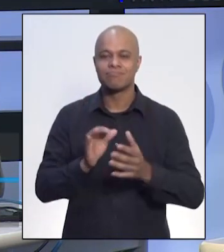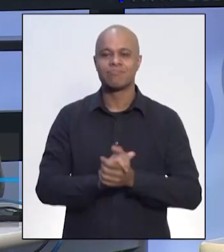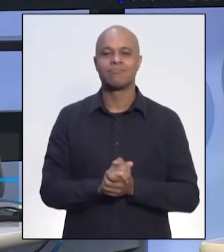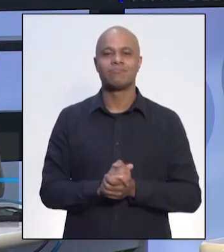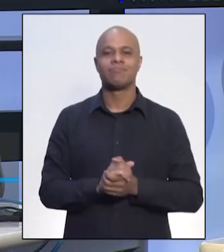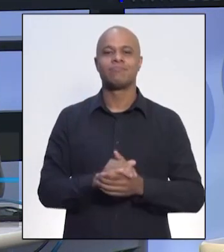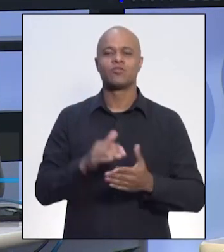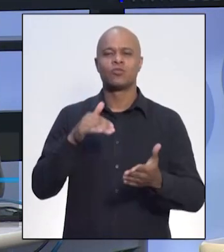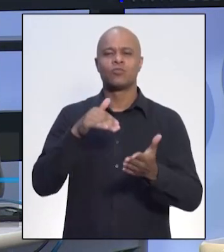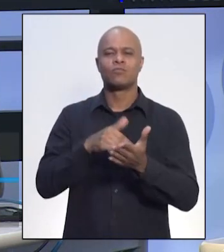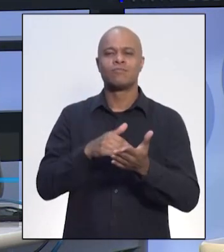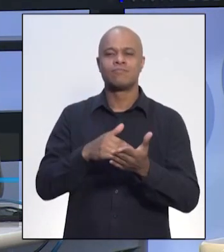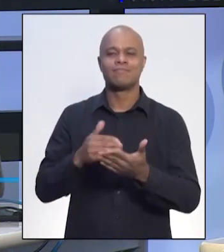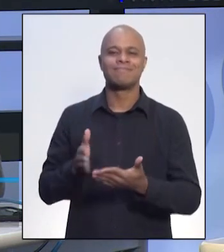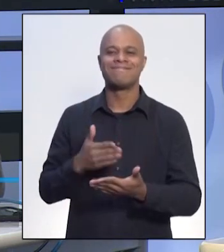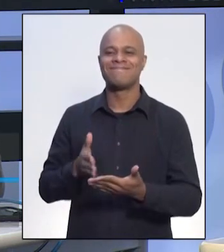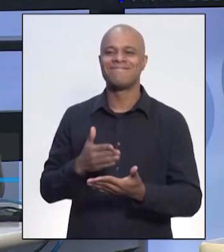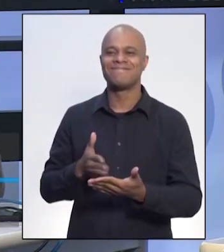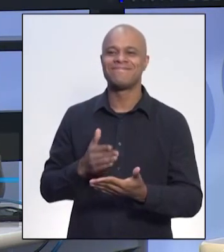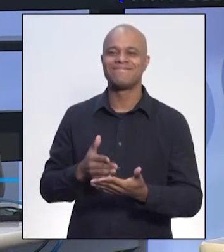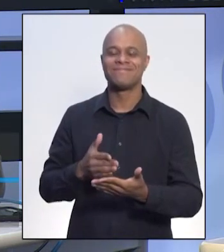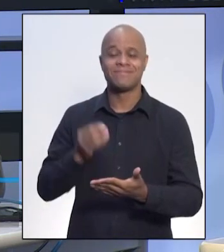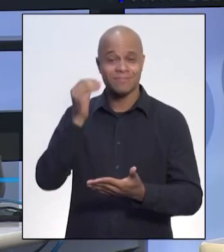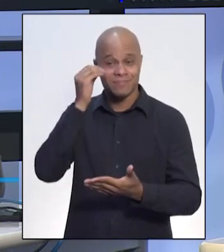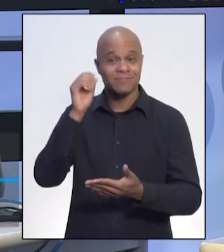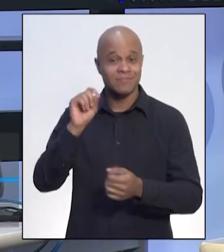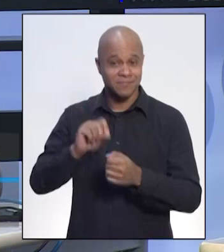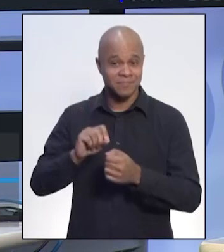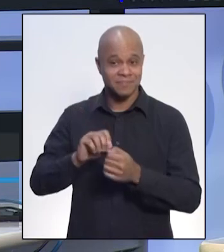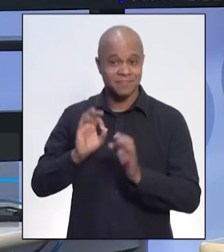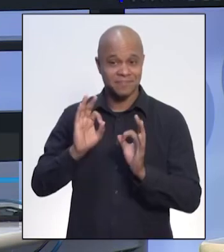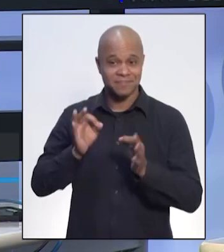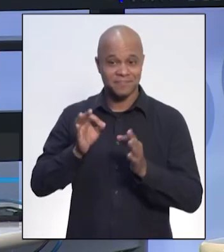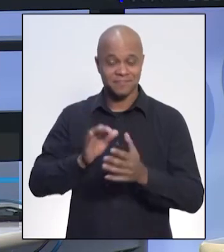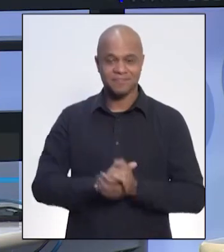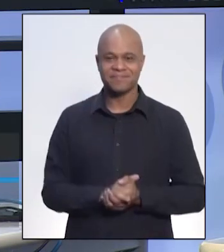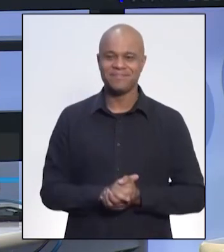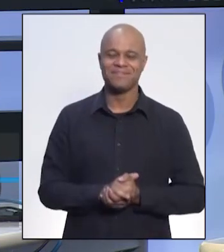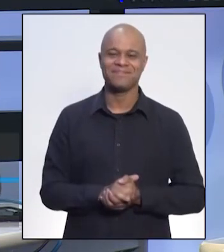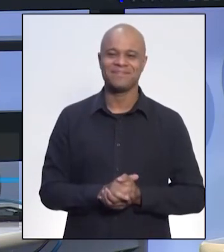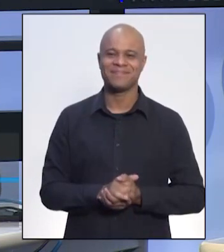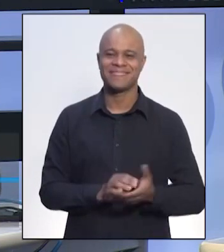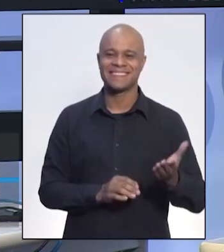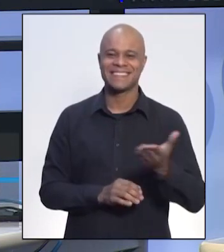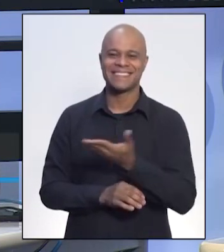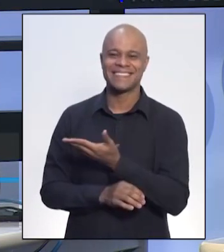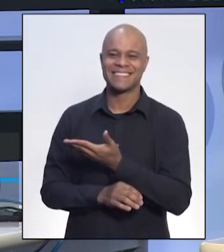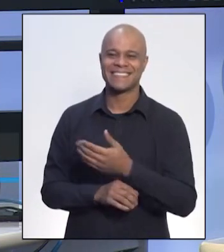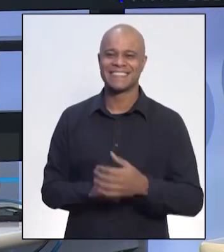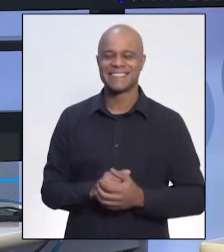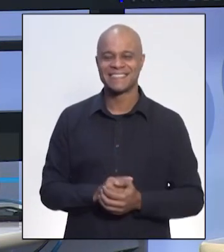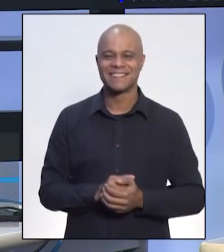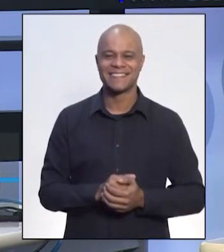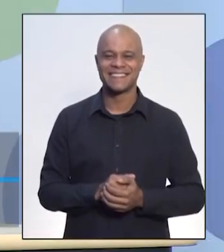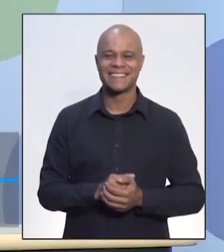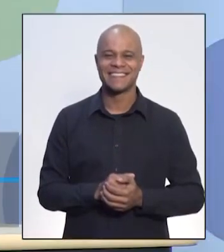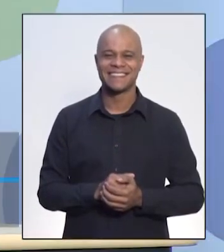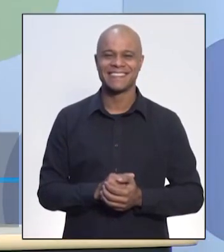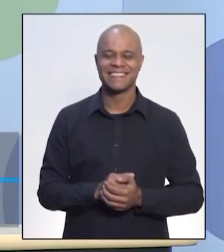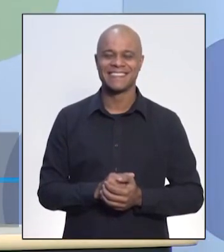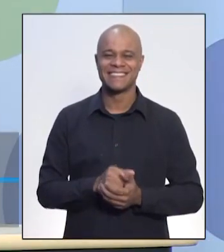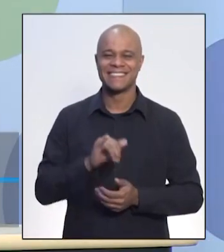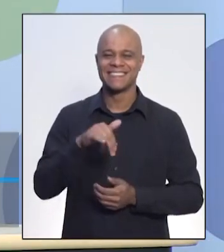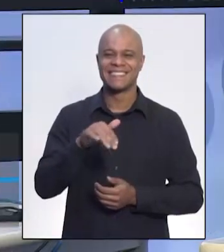último exercício do caderno do aluno e tenta fazer. Tá bom? Bom, quem está aqui comigo hoje é a professora Inês, para me fazer companhia e ver